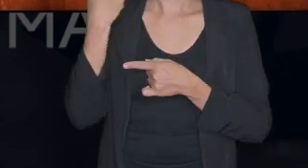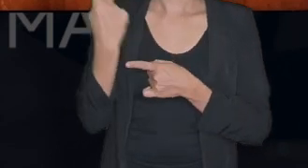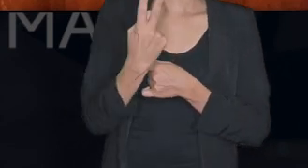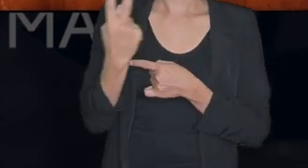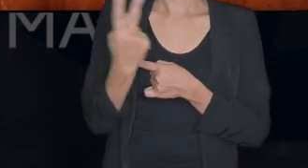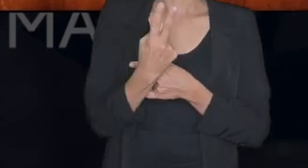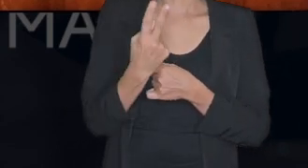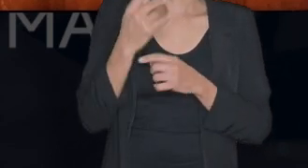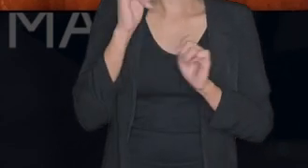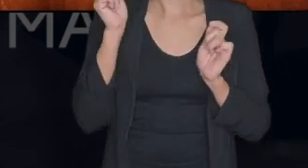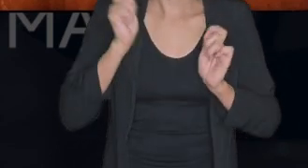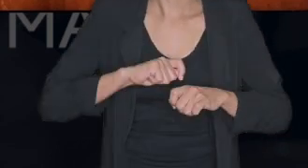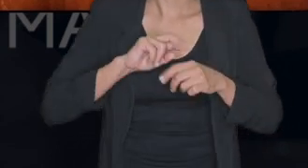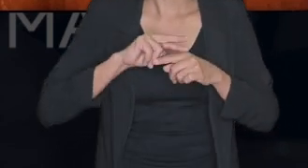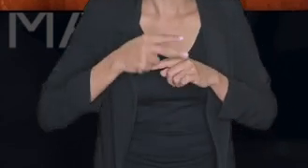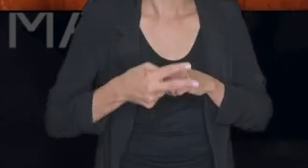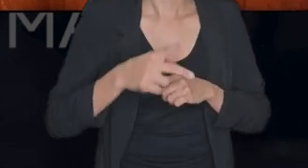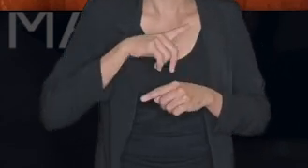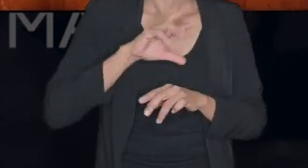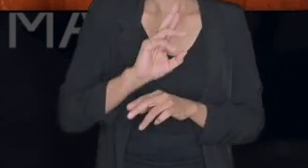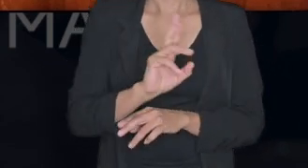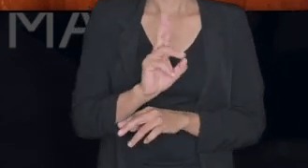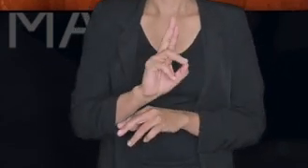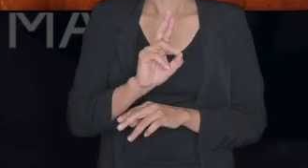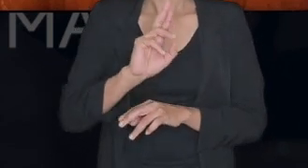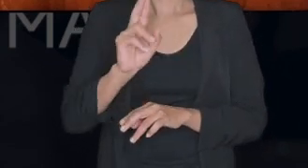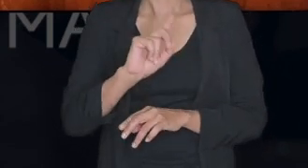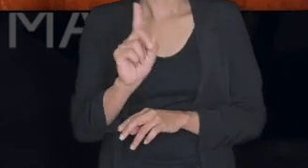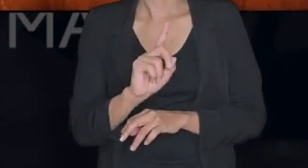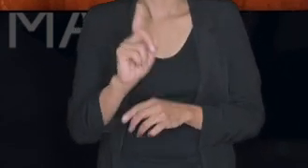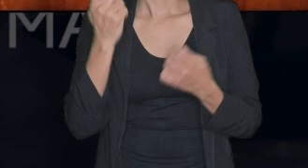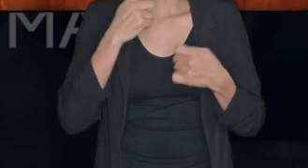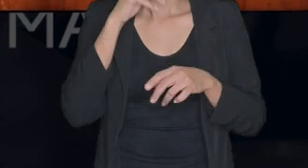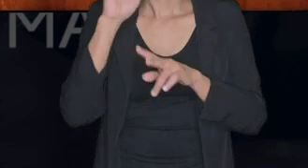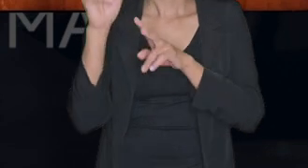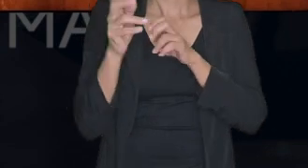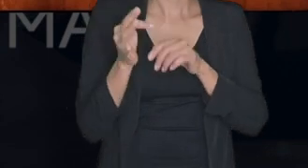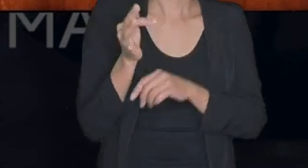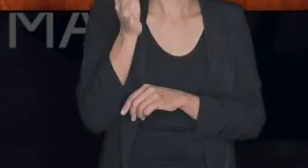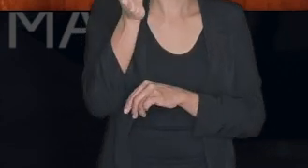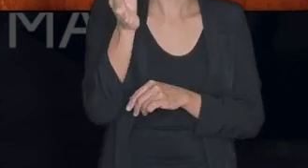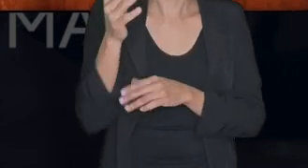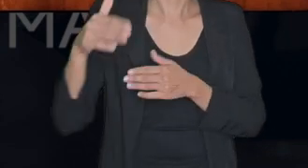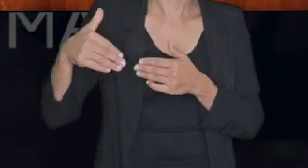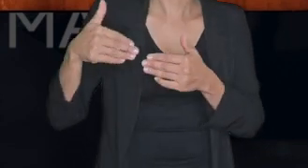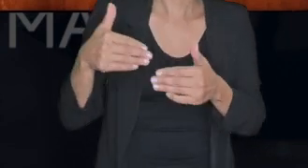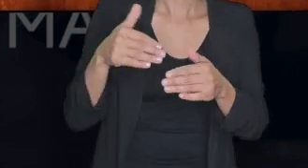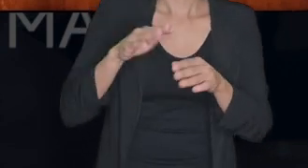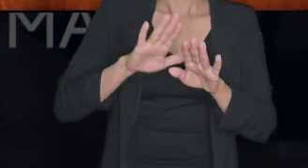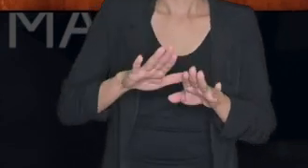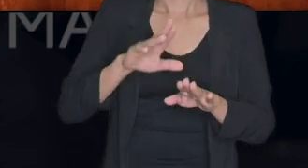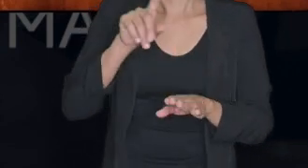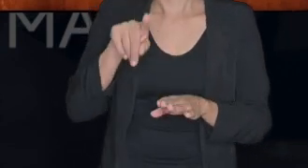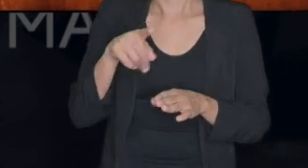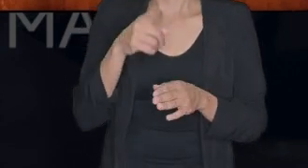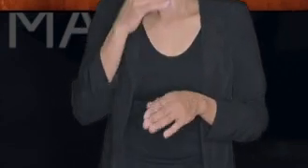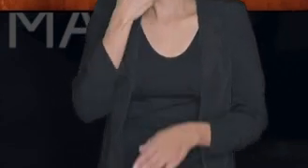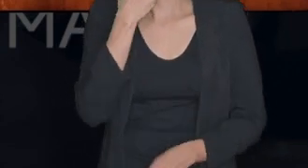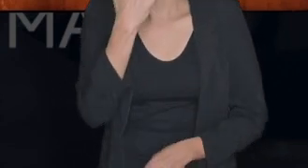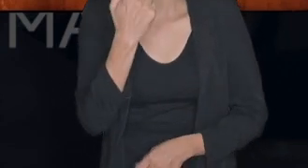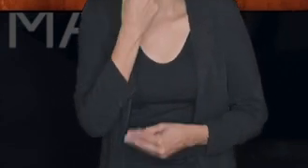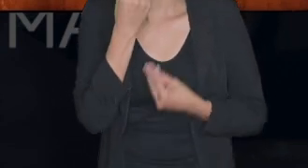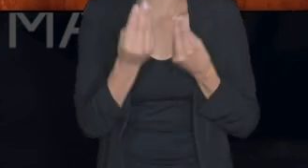não, a gente vai precisar verificar a maturidade no futuro, mas é algo que é interessante dizer como o tabelião, no dia a